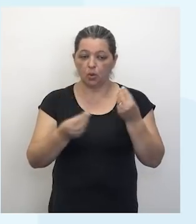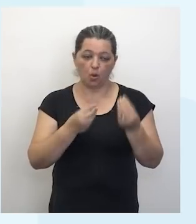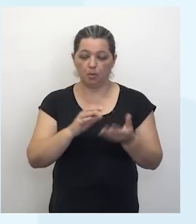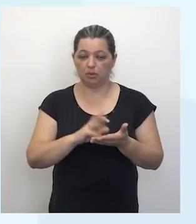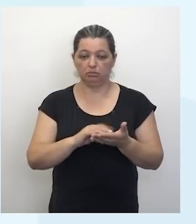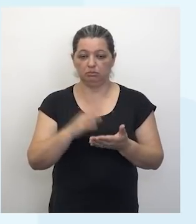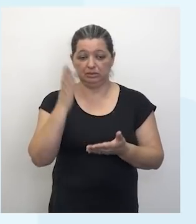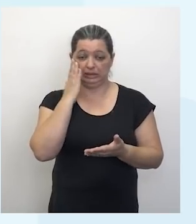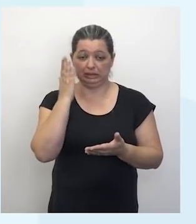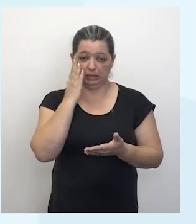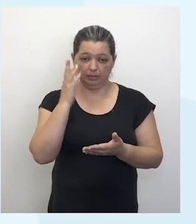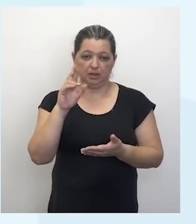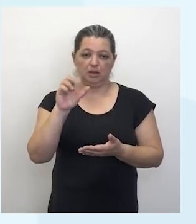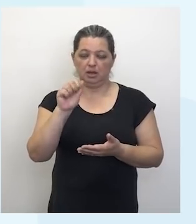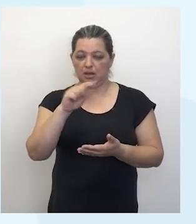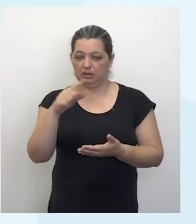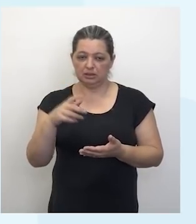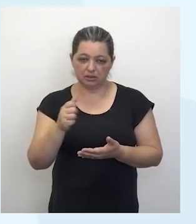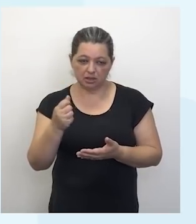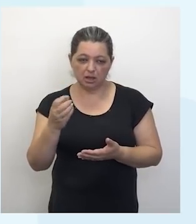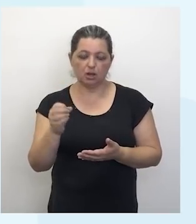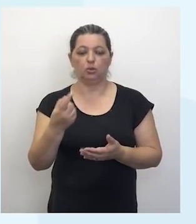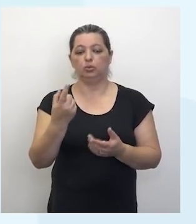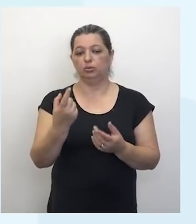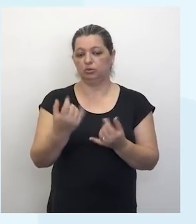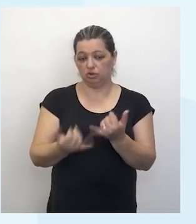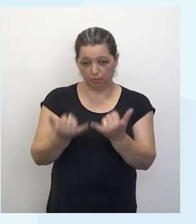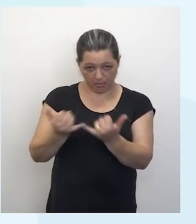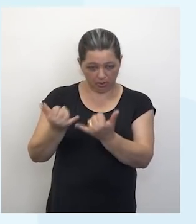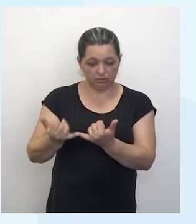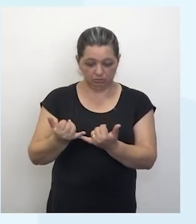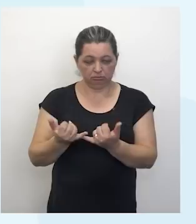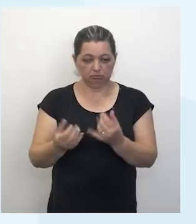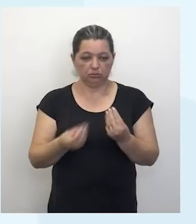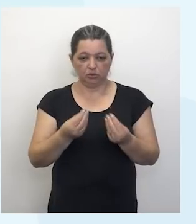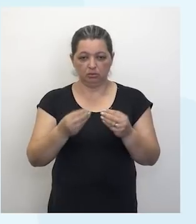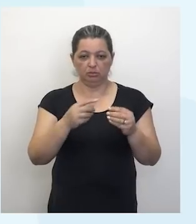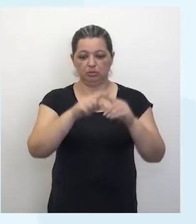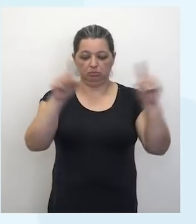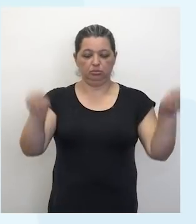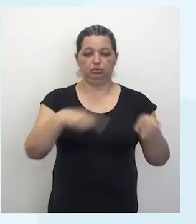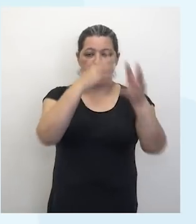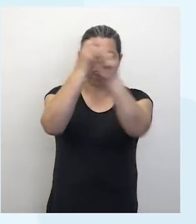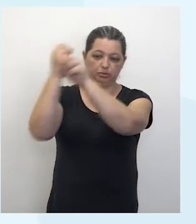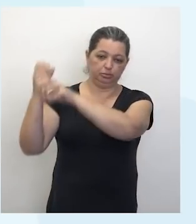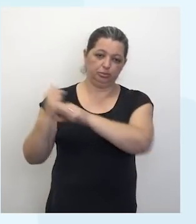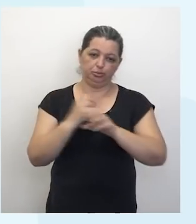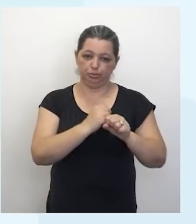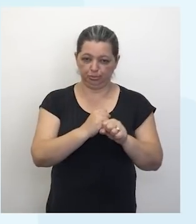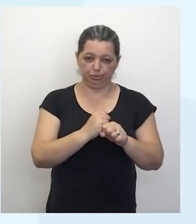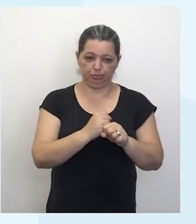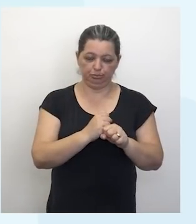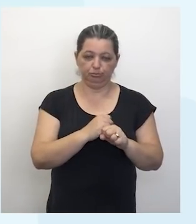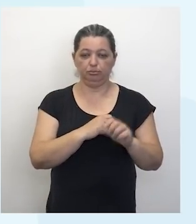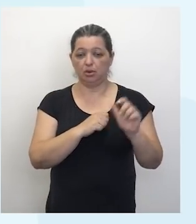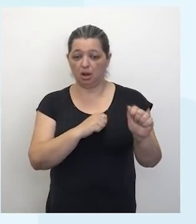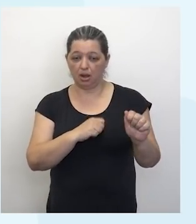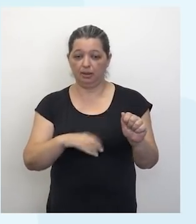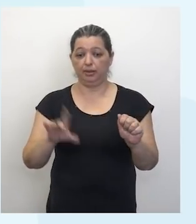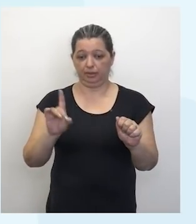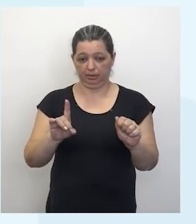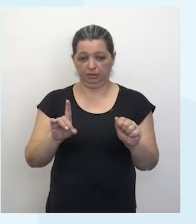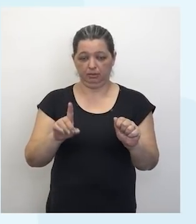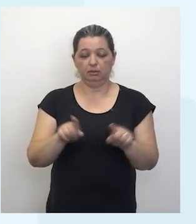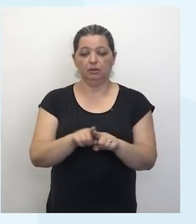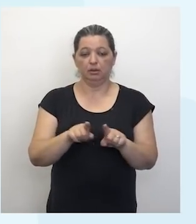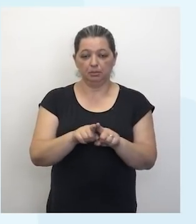saber qual é a razão de semelhança, qual é o perímetro do A, qual é o perímetro do D e a razão entre os perímetros. Vamos